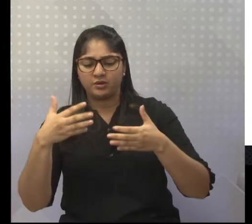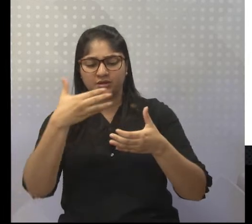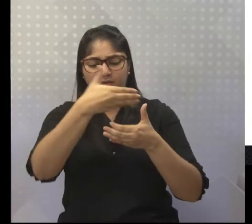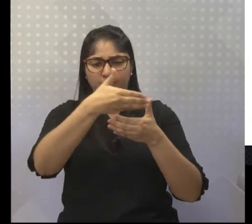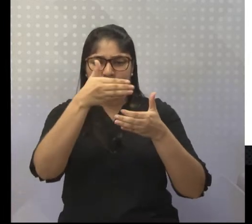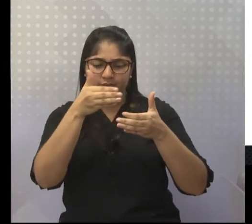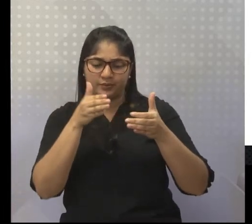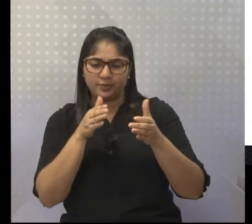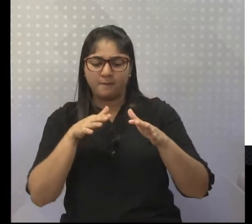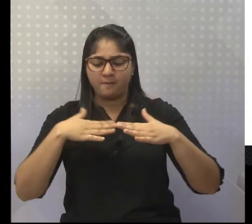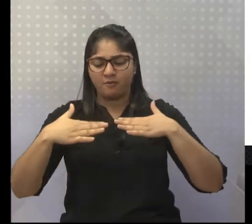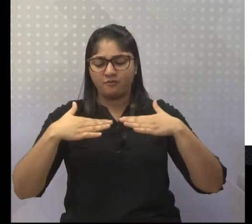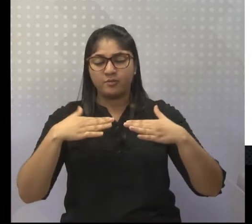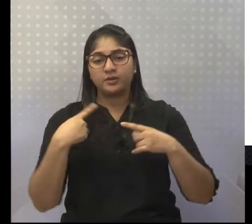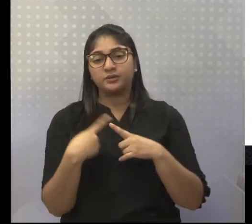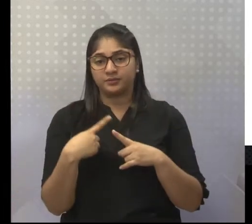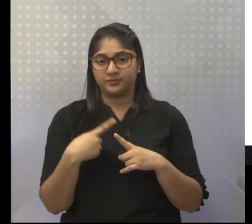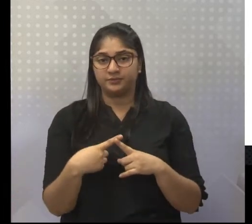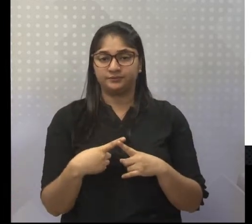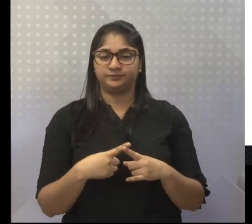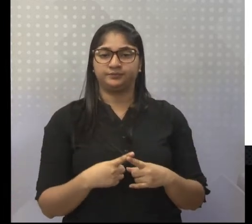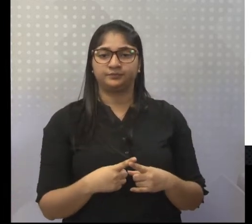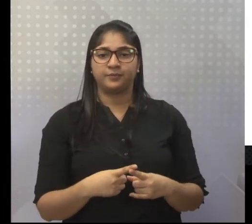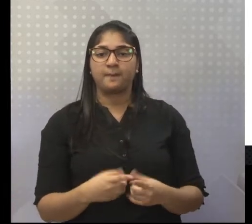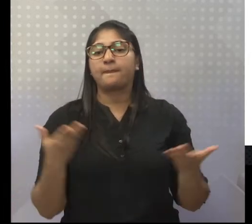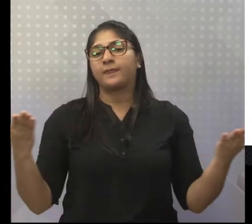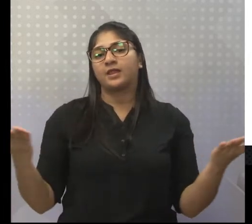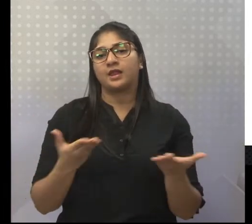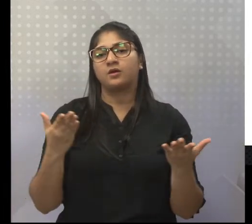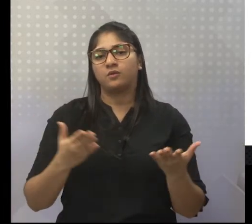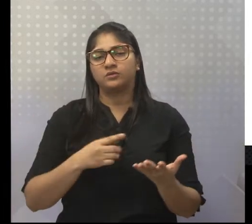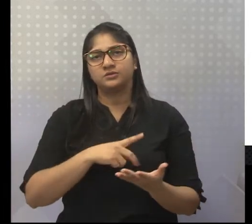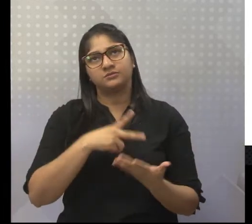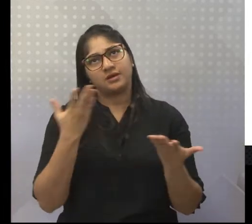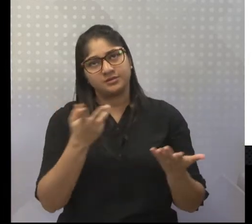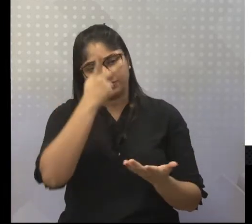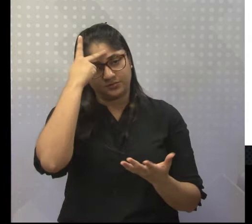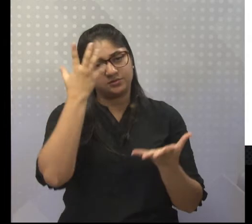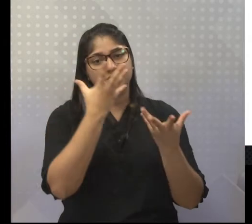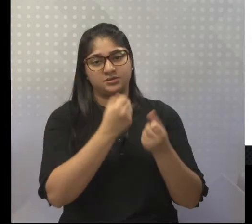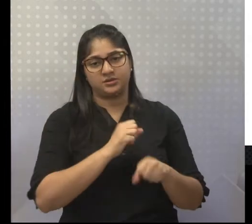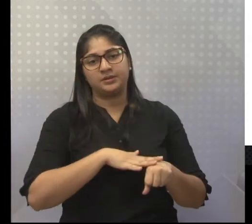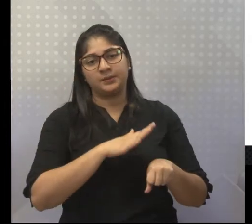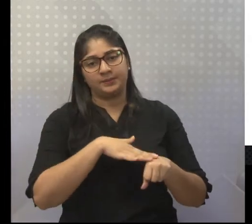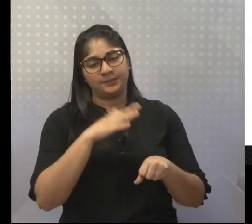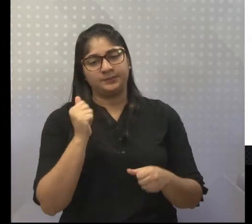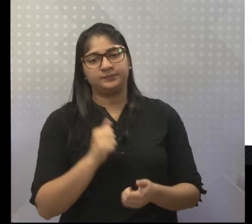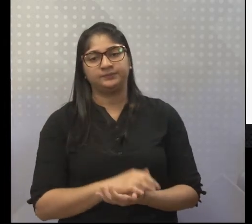das placas tectônicas se movimentam atualmente essa teoria mais aceita